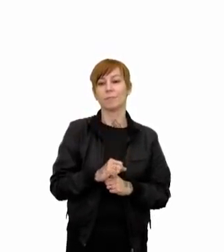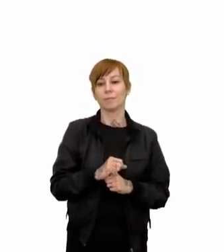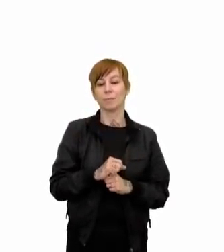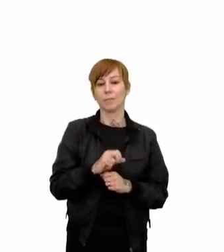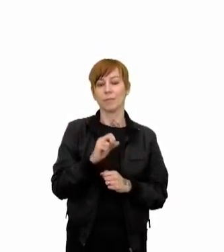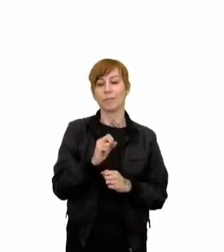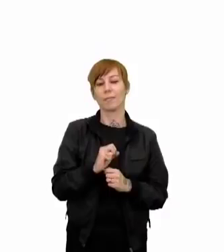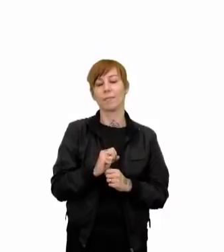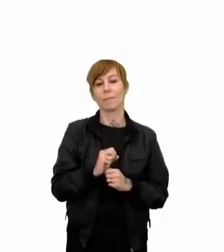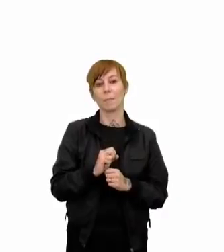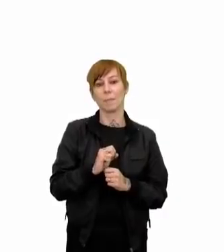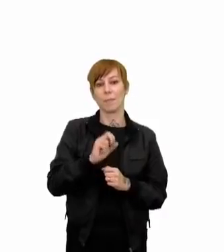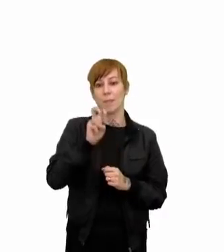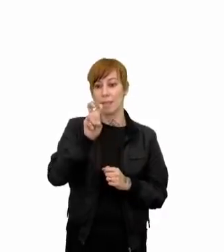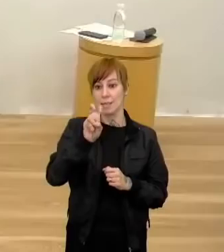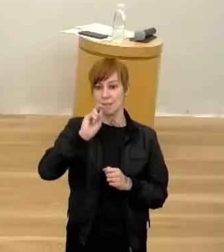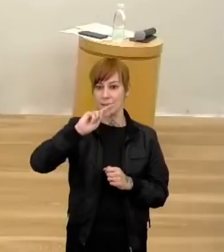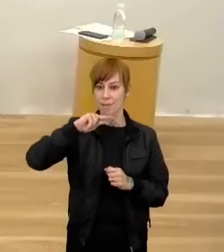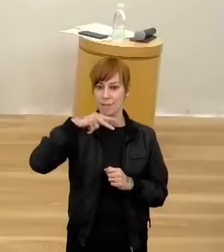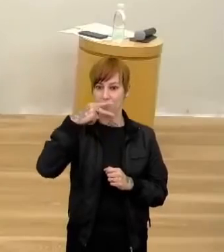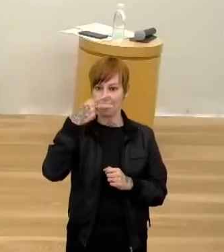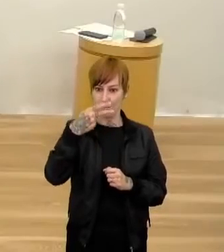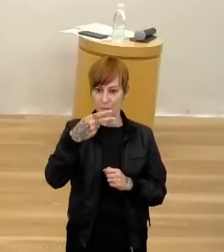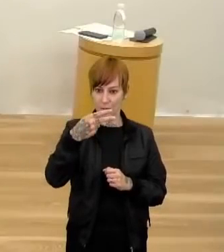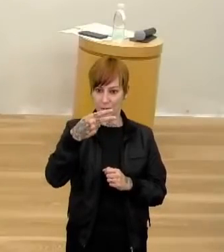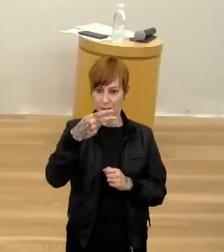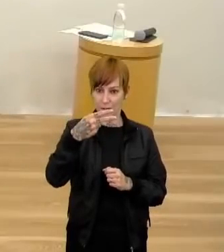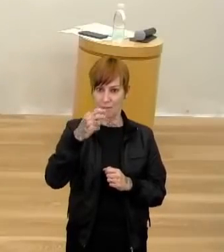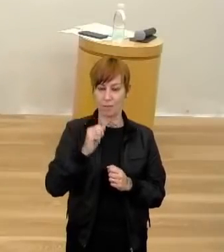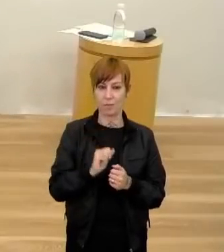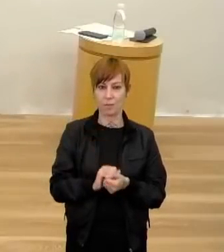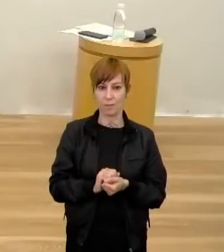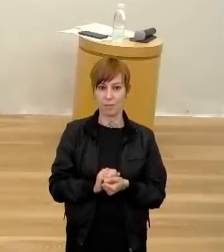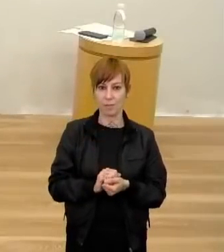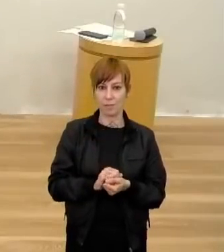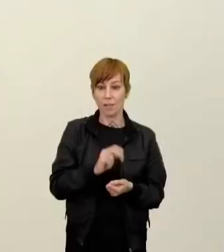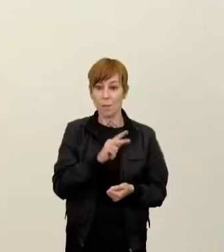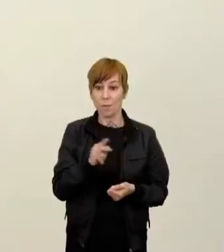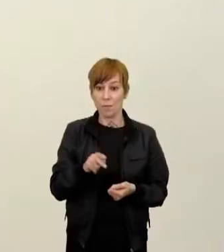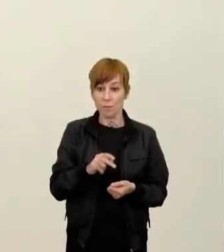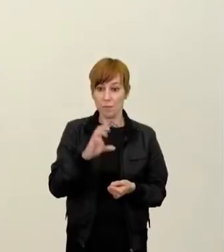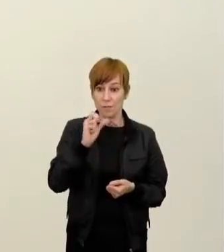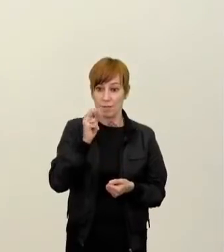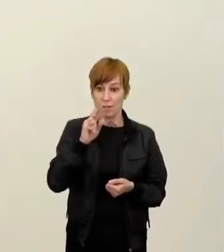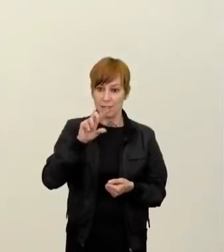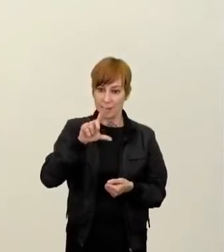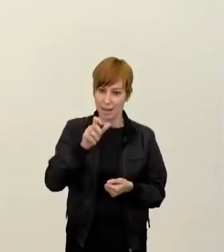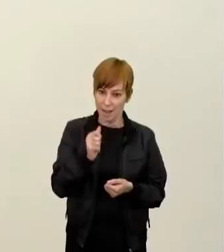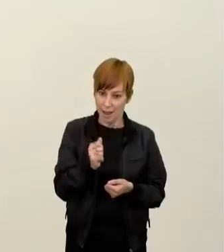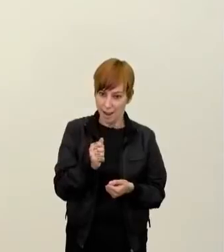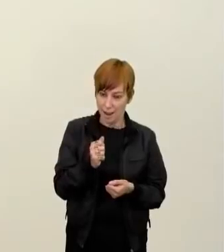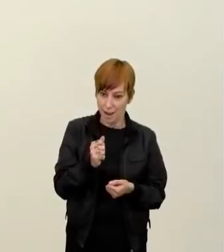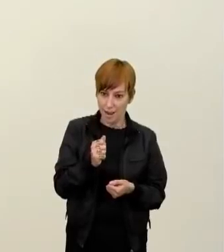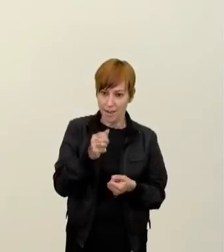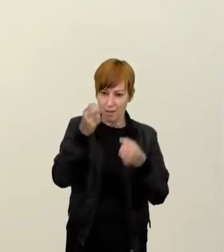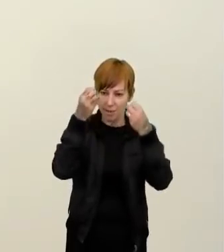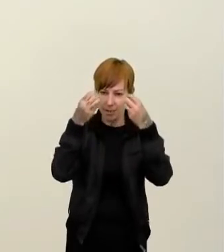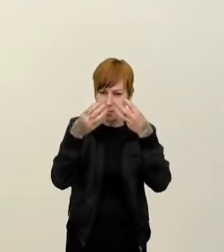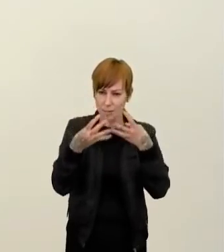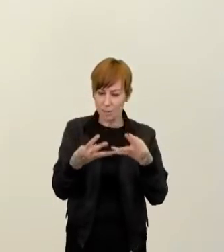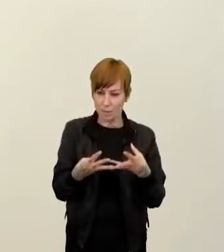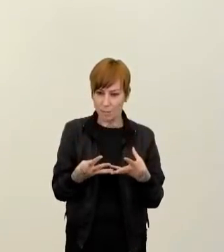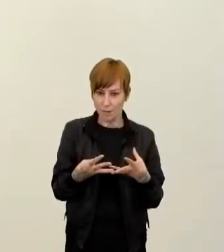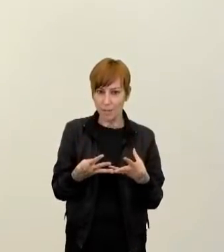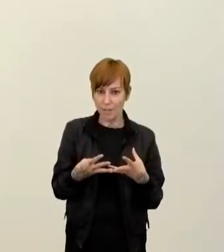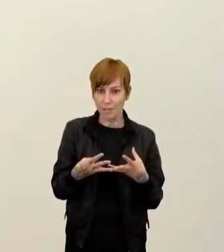ao quadrado. Tá certo? Então, é justamente, 3 ao quadrado, desculpa. É justamente o que a professora Carla tá falando. Ela falou, Vivi, tem uma relação de